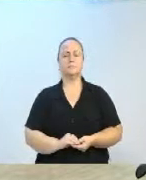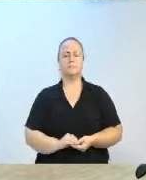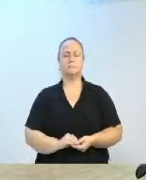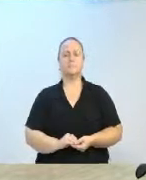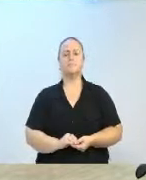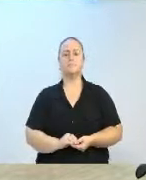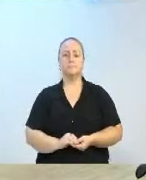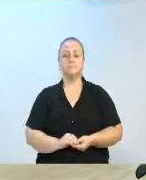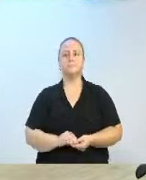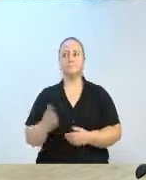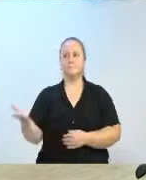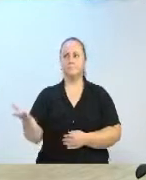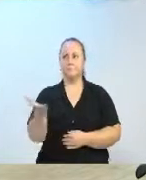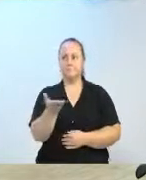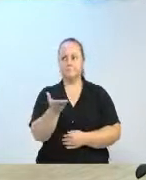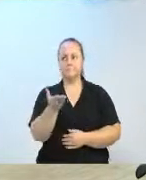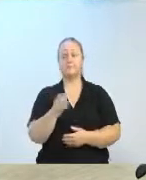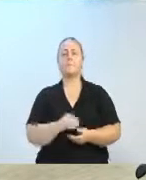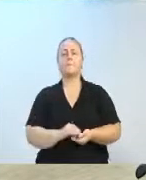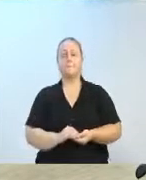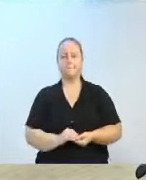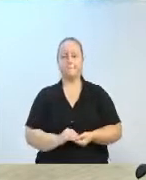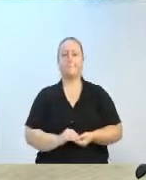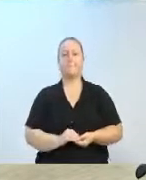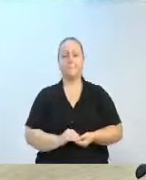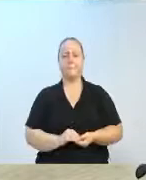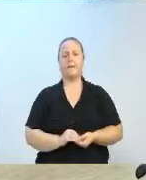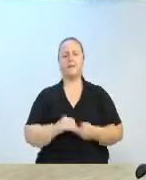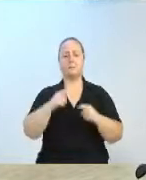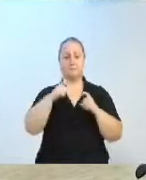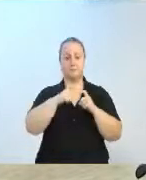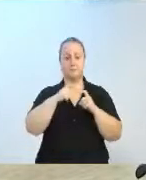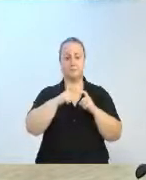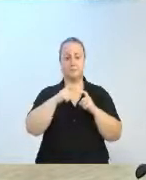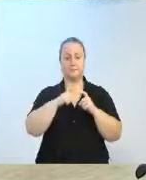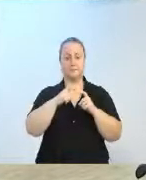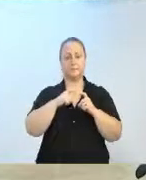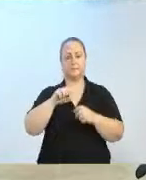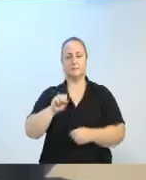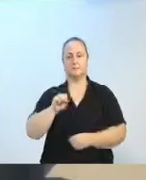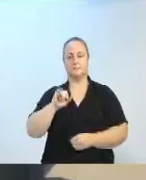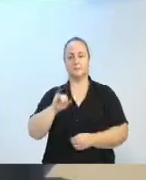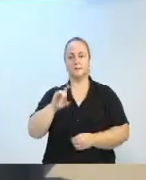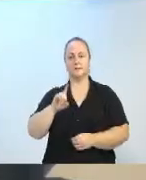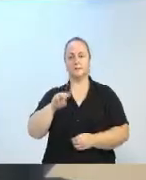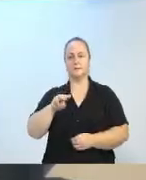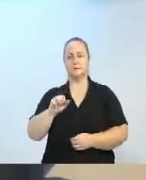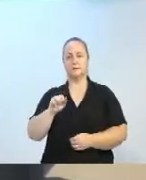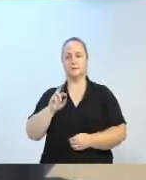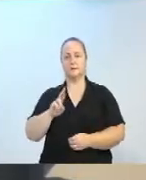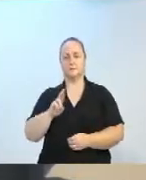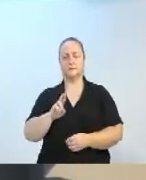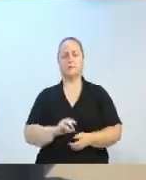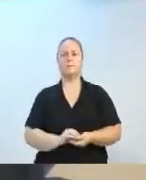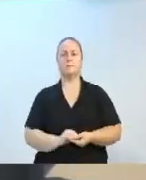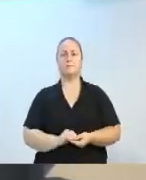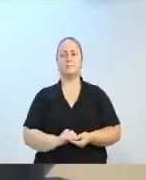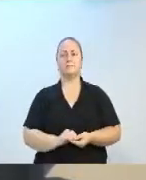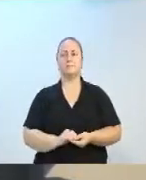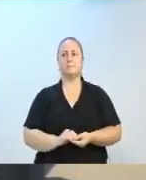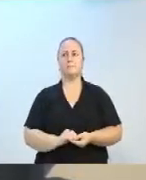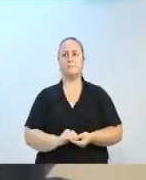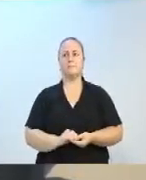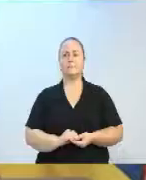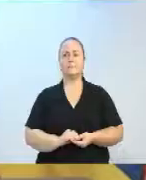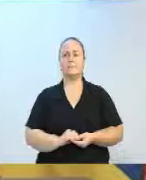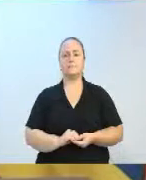Convido para fazer uso da palavra Dr. Sigmar Stark. O senhor dispõe do tempo de 5 minutos. Boa tarde,